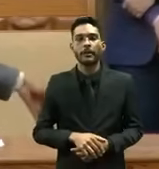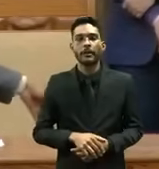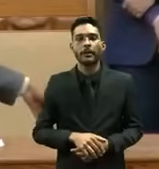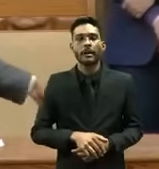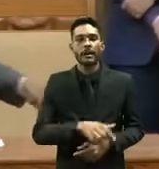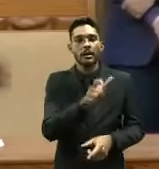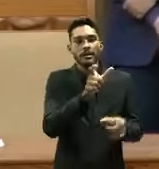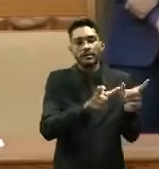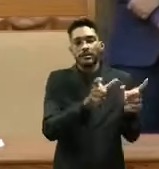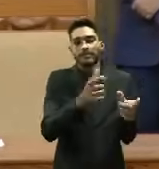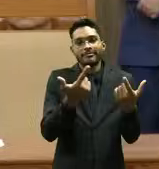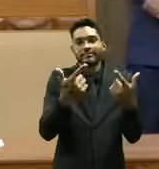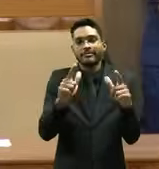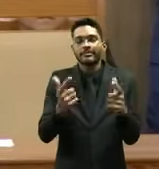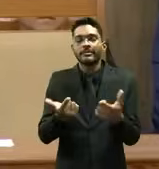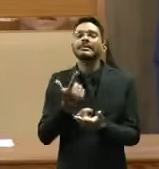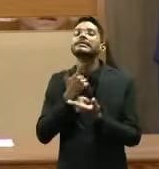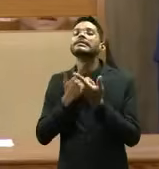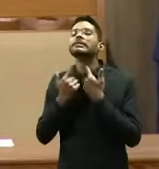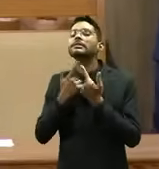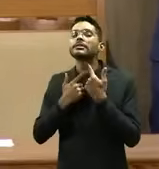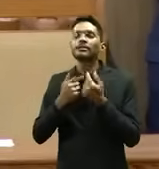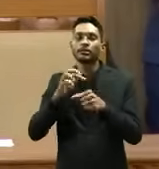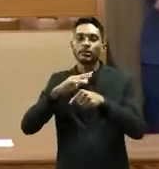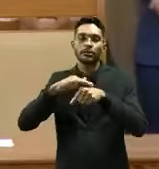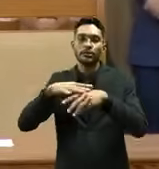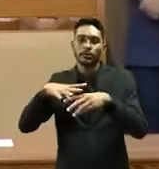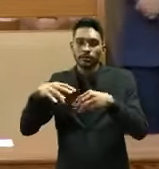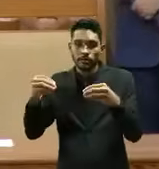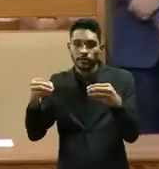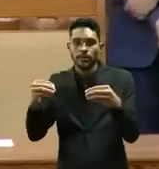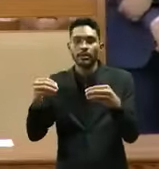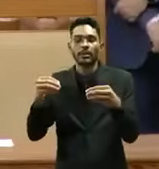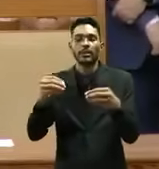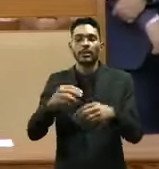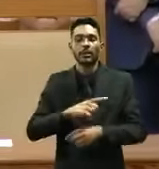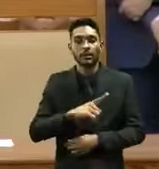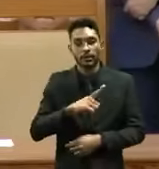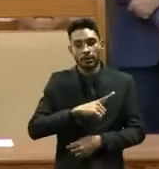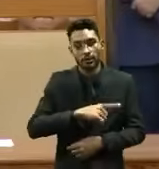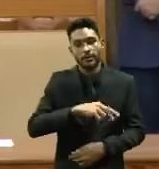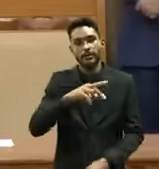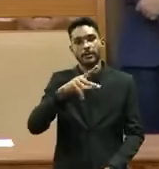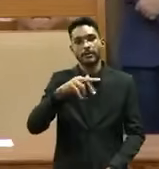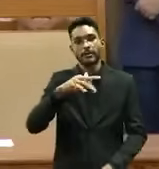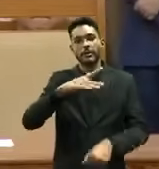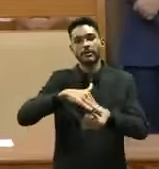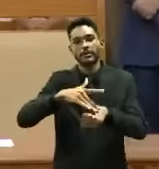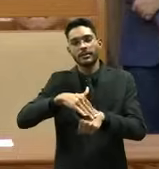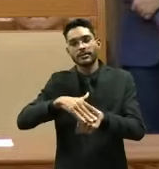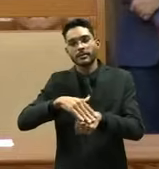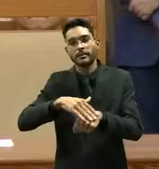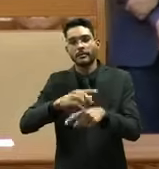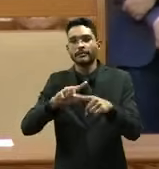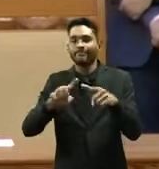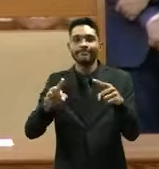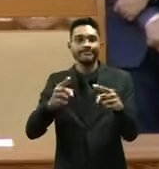cura porque tem irmão que é doente e ele não quer perder o dinheirinho dele do estado